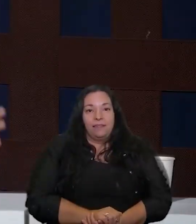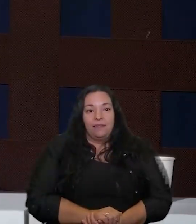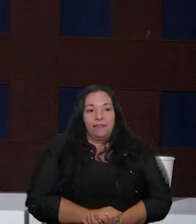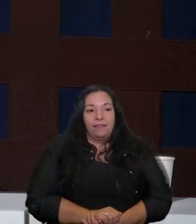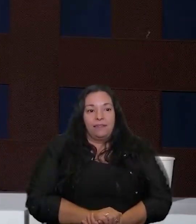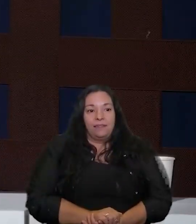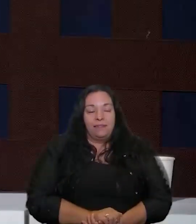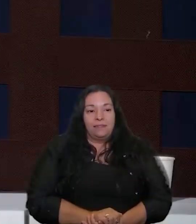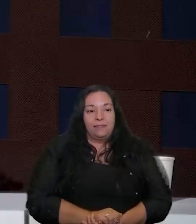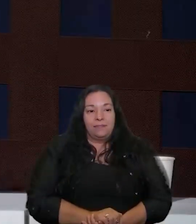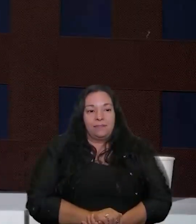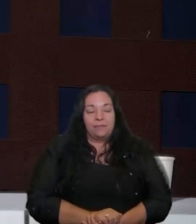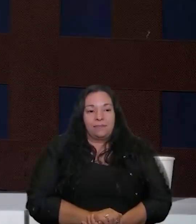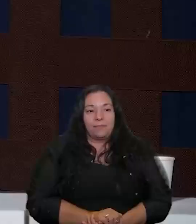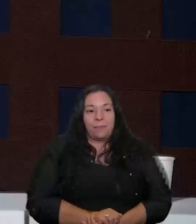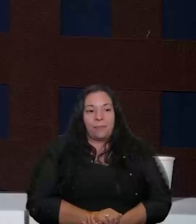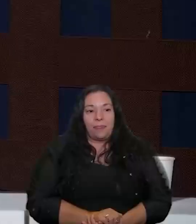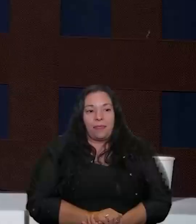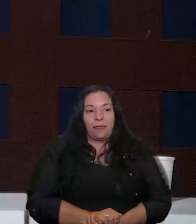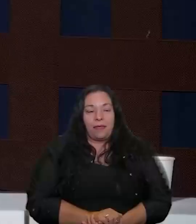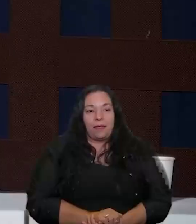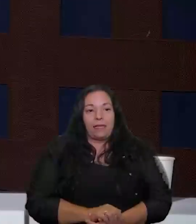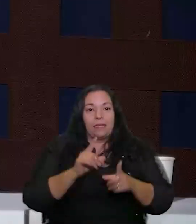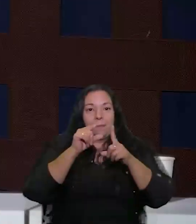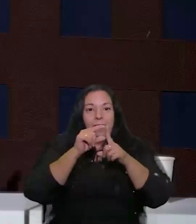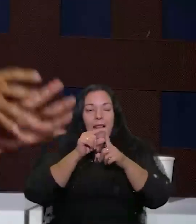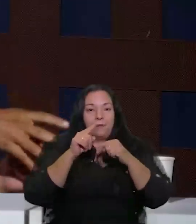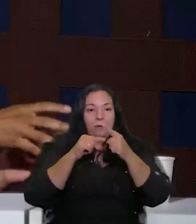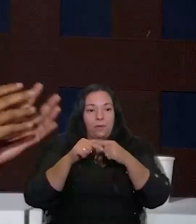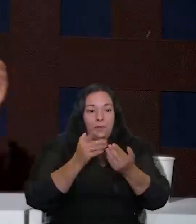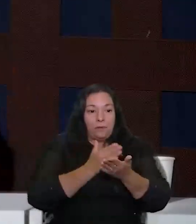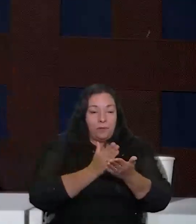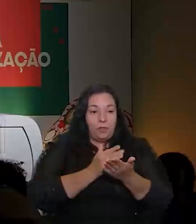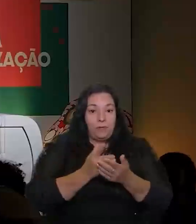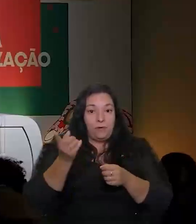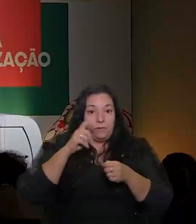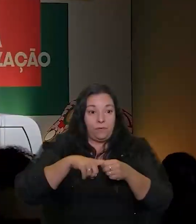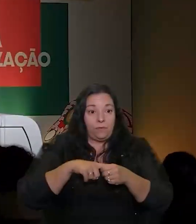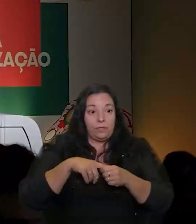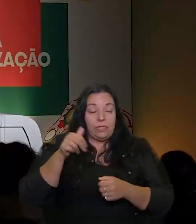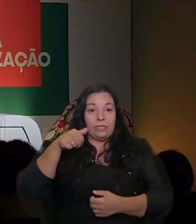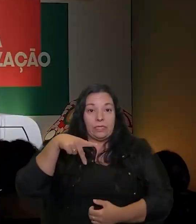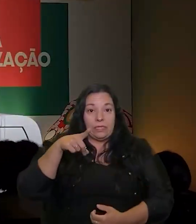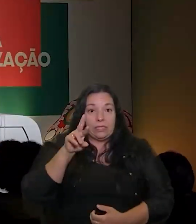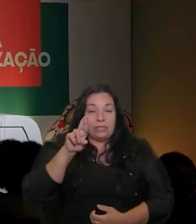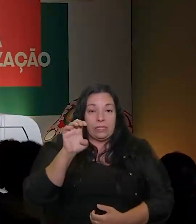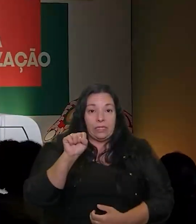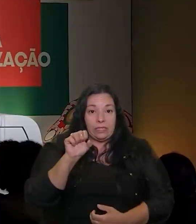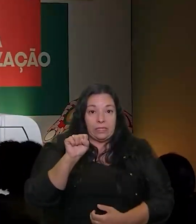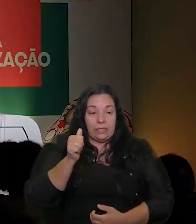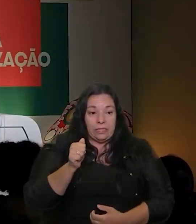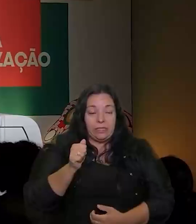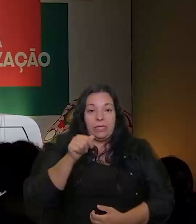Enfim, eu estou um pouco com essa palavra assim no próximo livro que eu estou escrevendo, mas voltando a Andressa, a